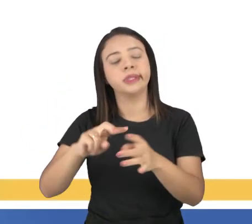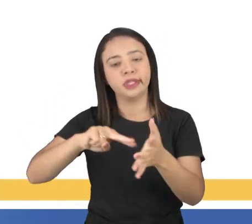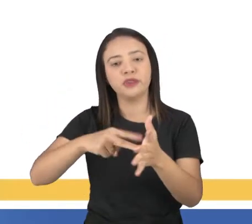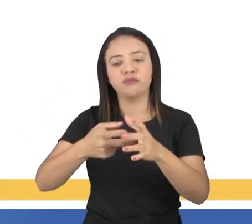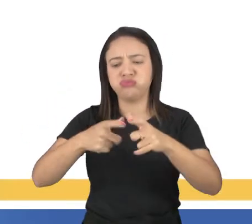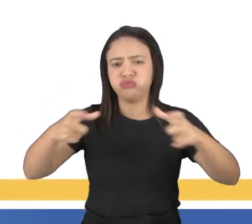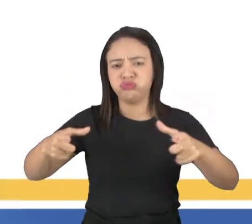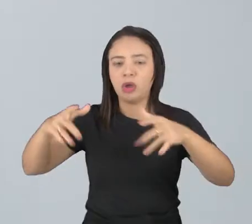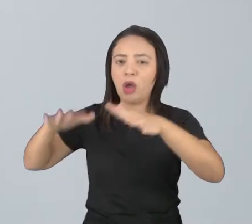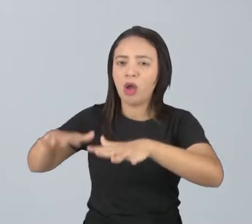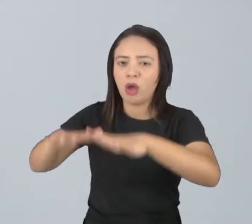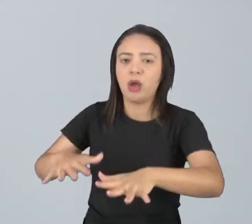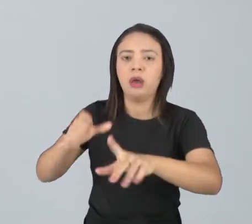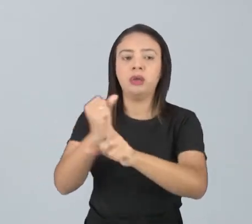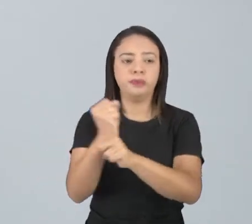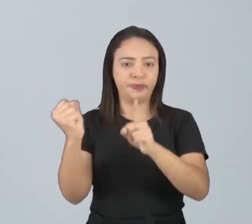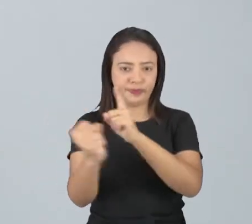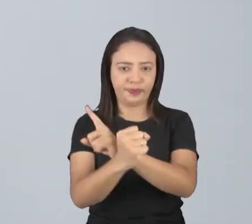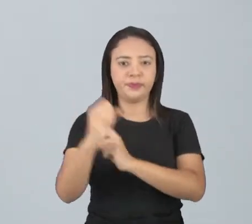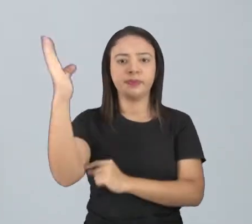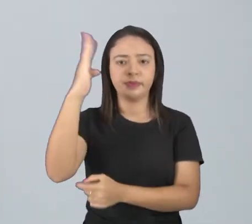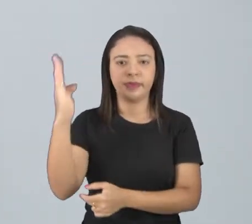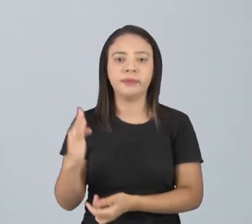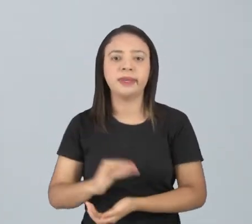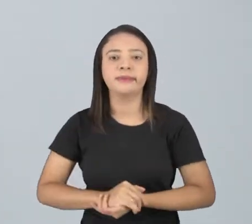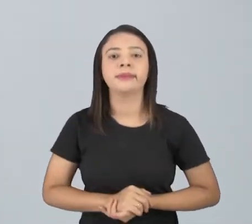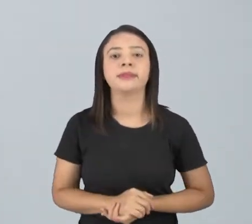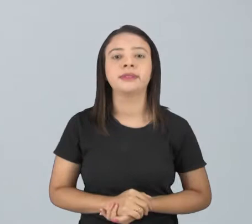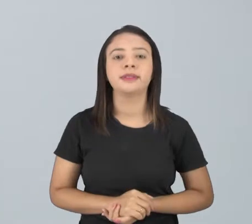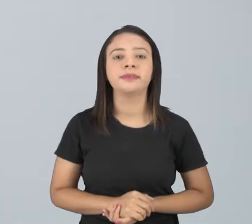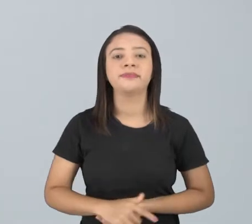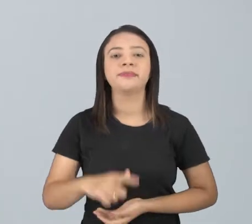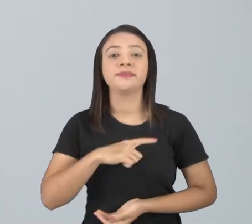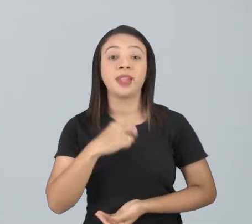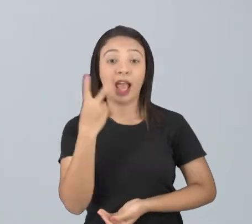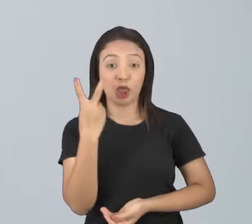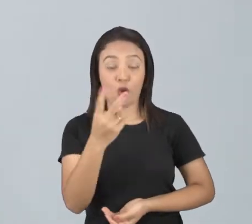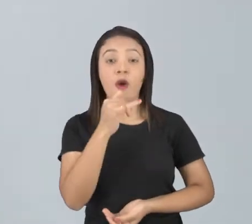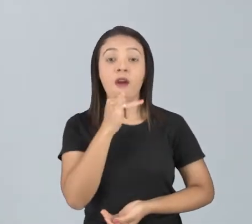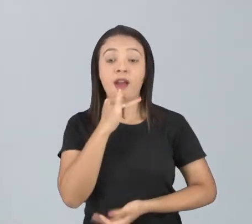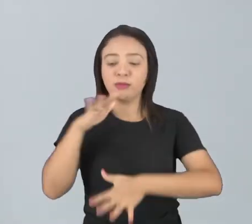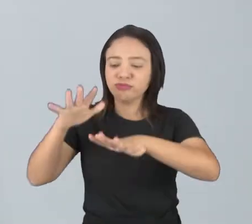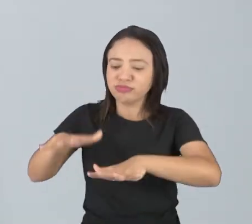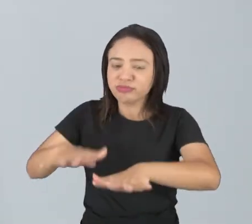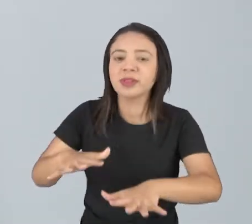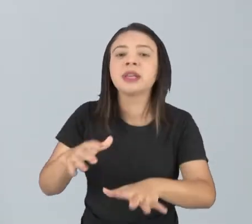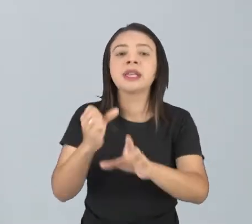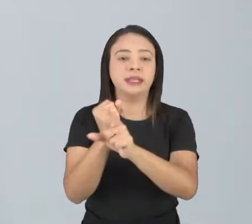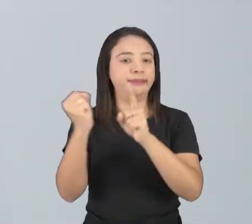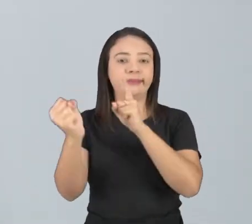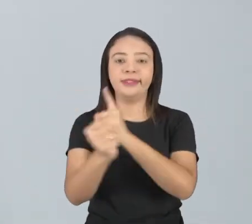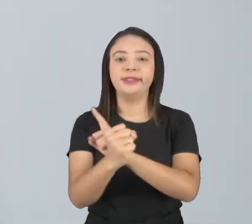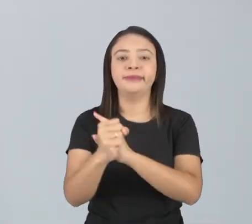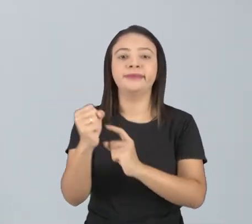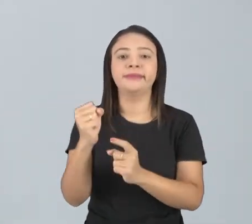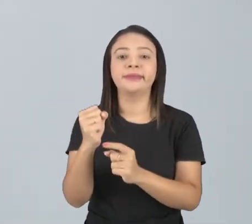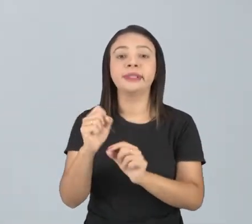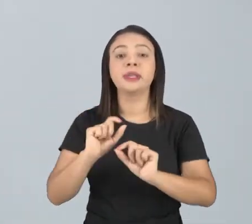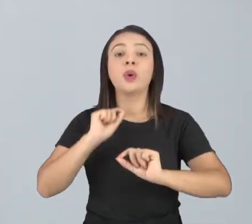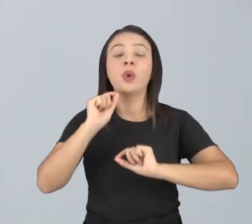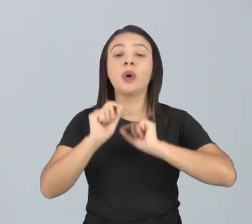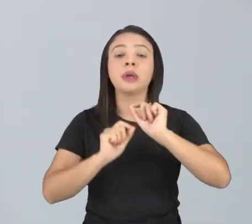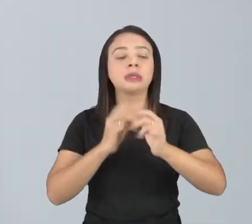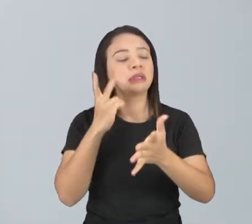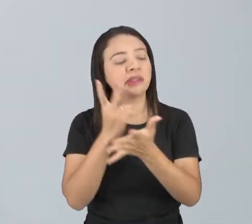sociais brasileiros. Então aí a gente já tem outros dois exemplos desses movimentos sociais. E esses dois outros exemplos aí a gente vê